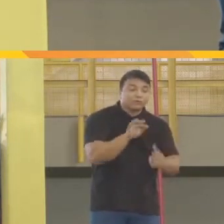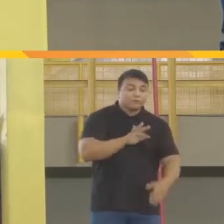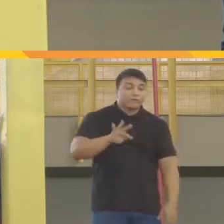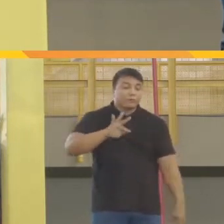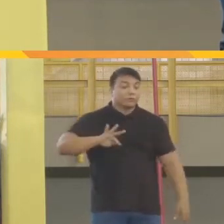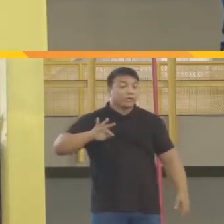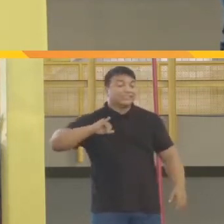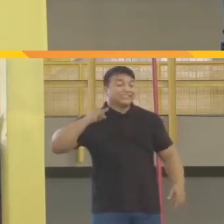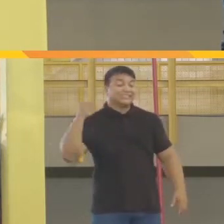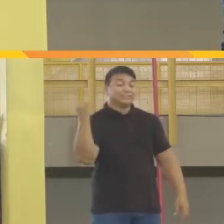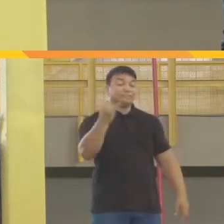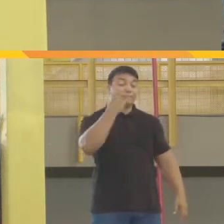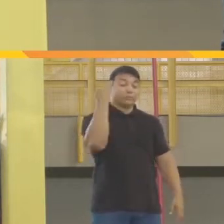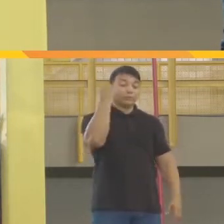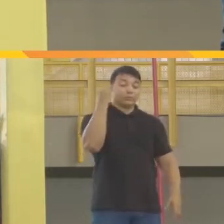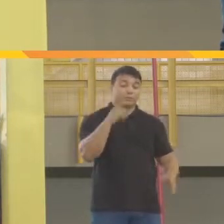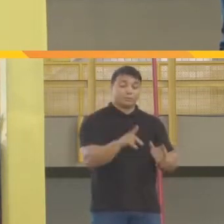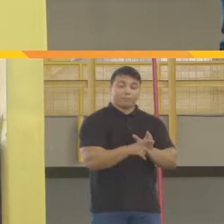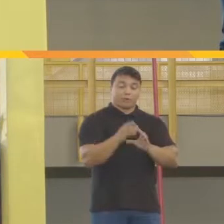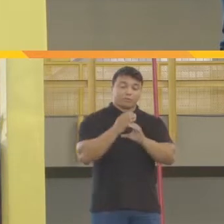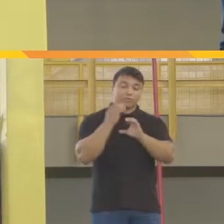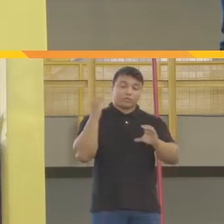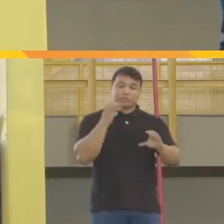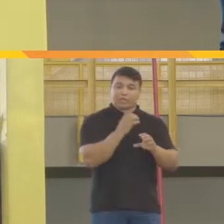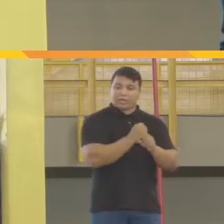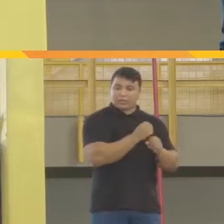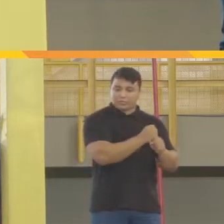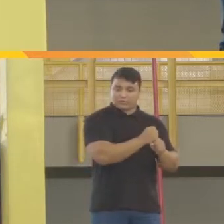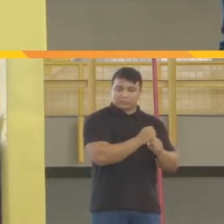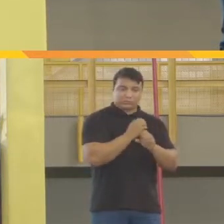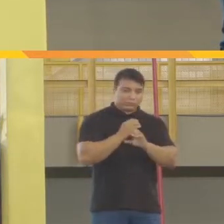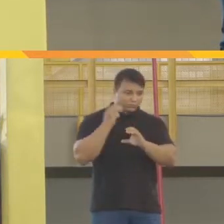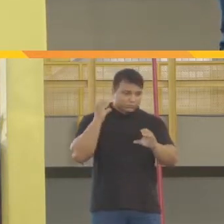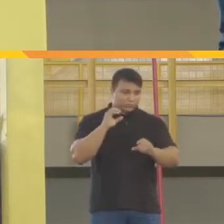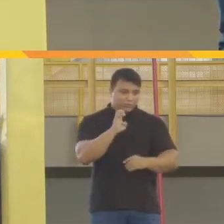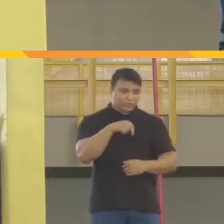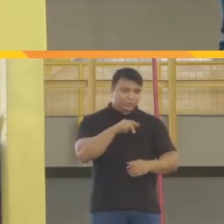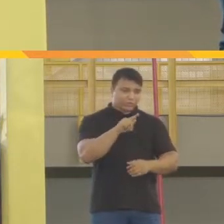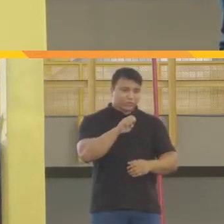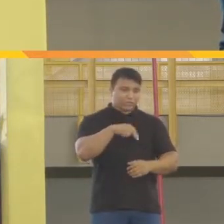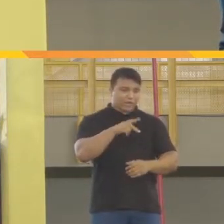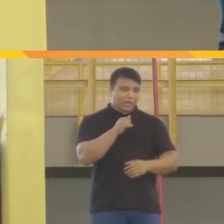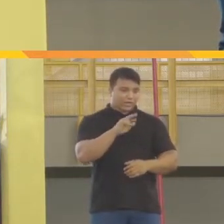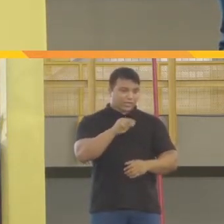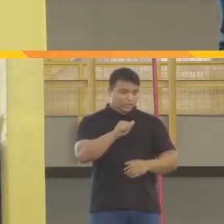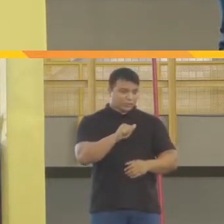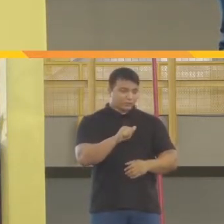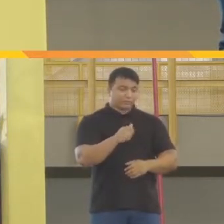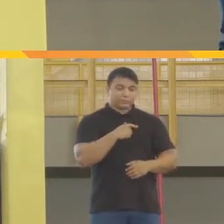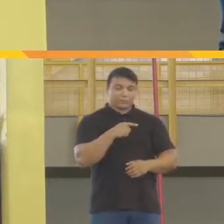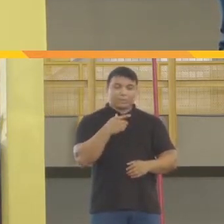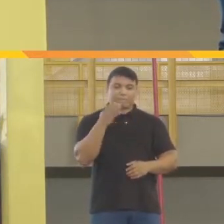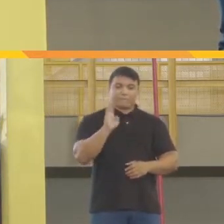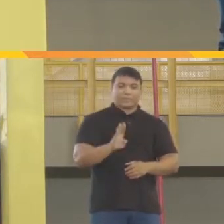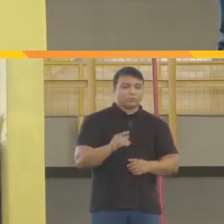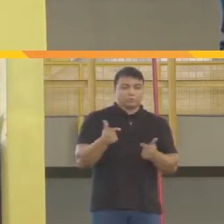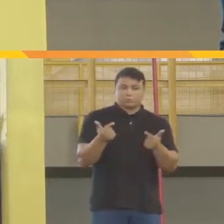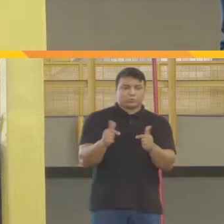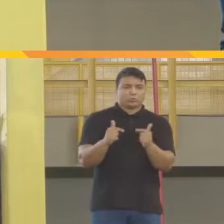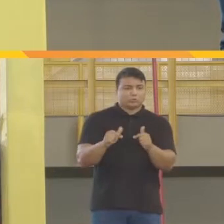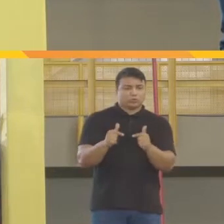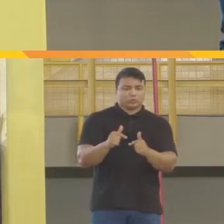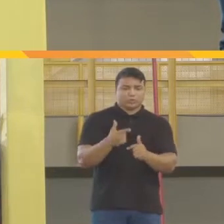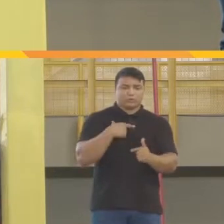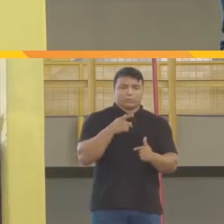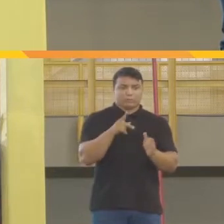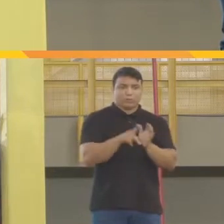importante, que é a faculdade de engenharia. Perceba, né? No Brasil não existia nesse tempo formalmente uma